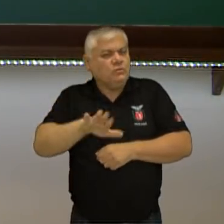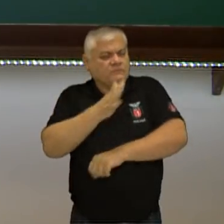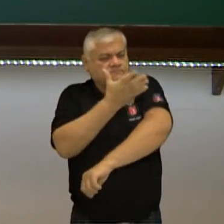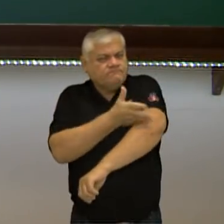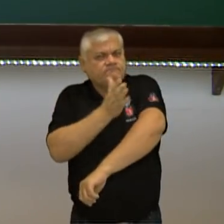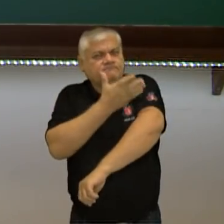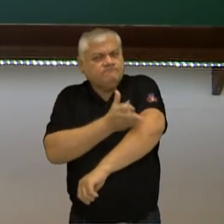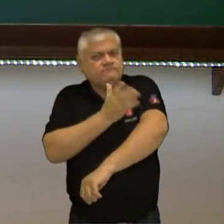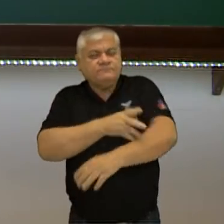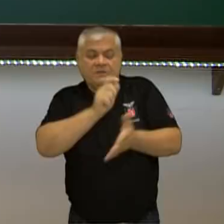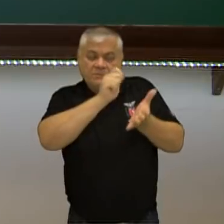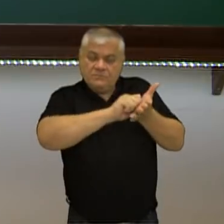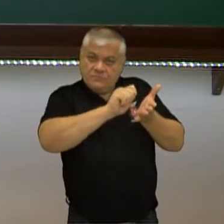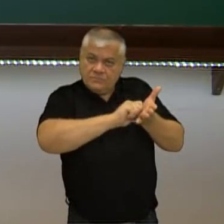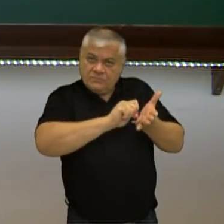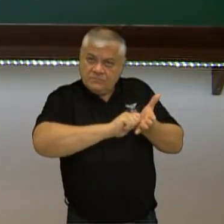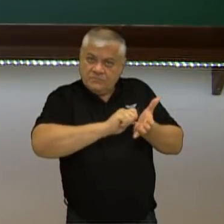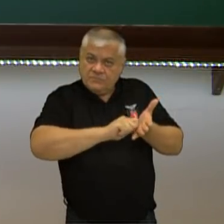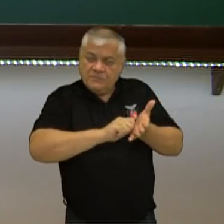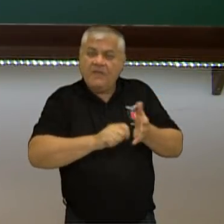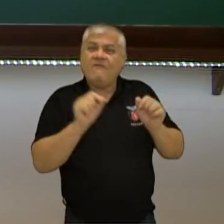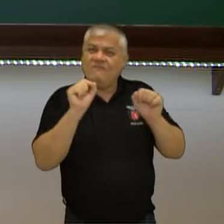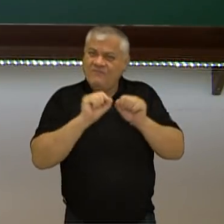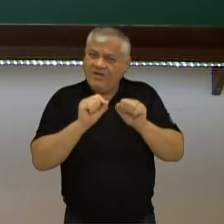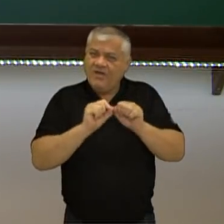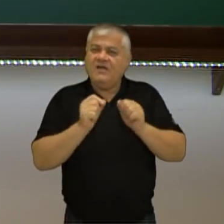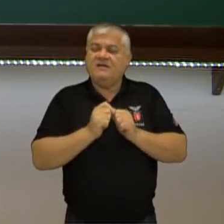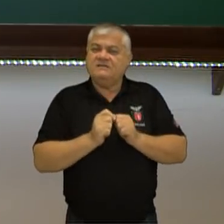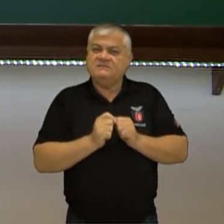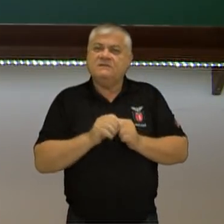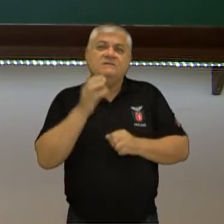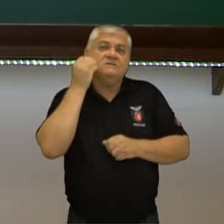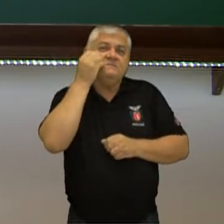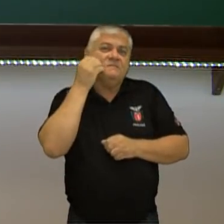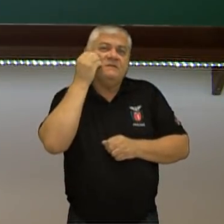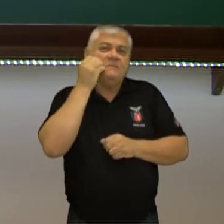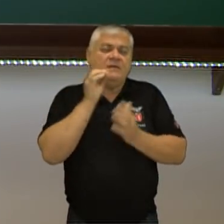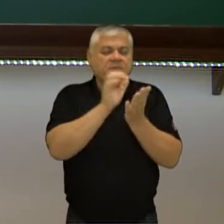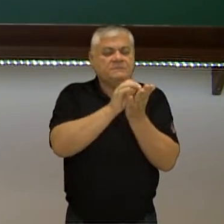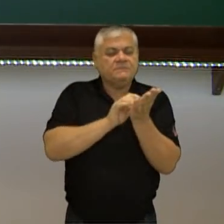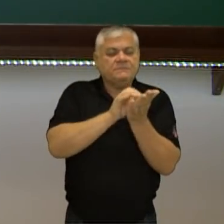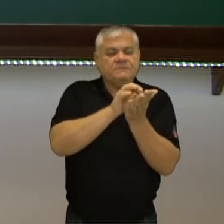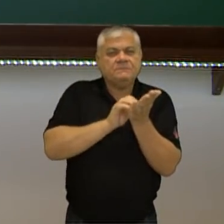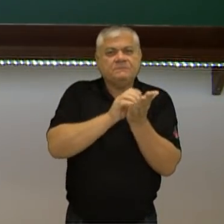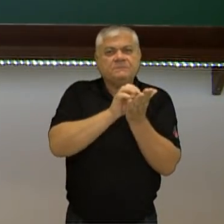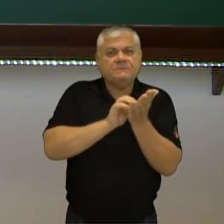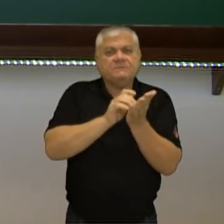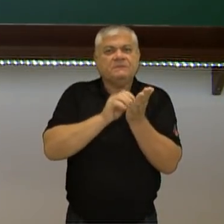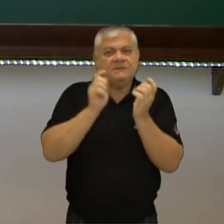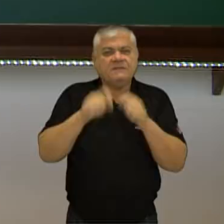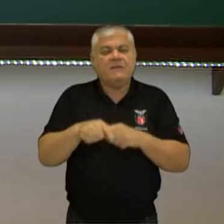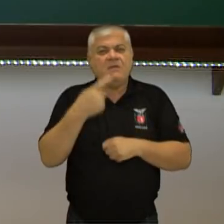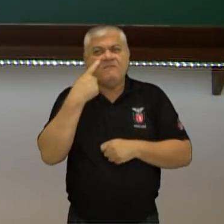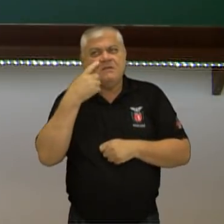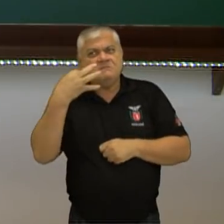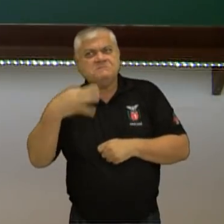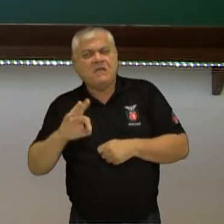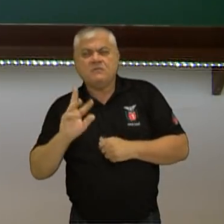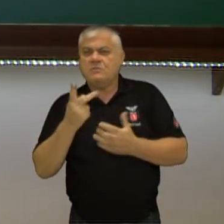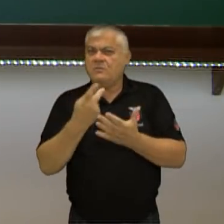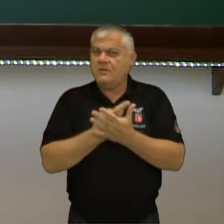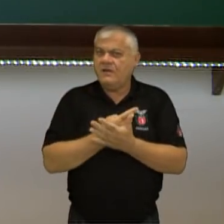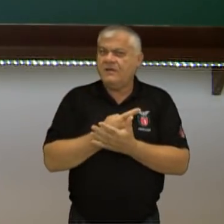anotações se você não esqueceu de nada. Faça o experimento da calculadora, certo? Para ver se você entendeu como é que